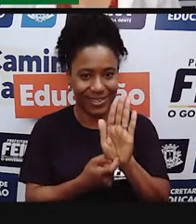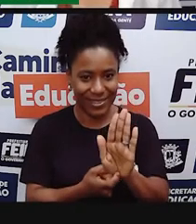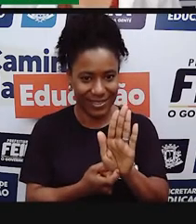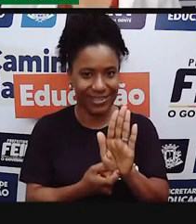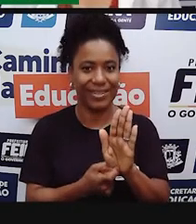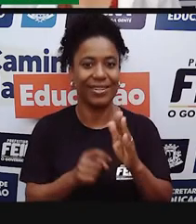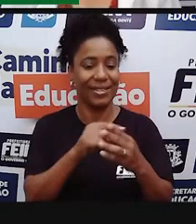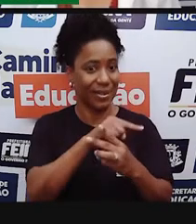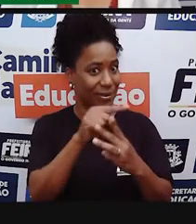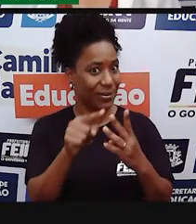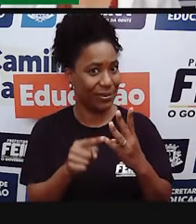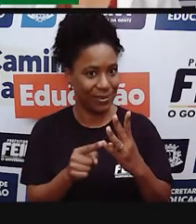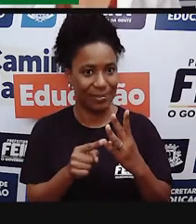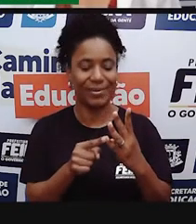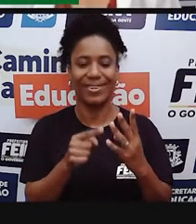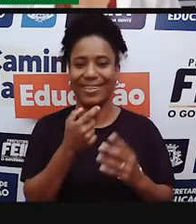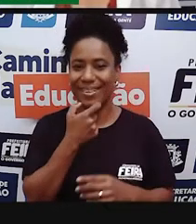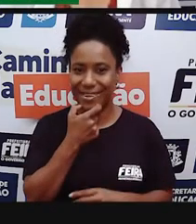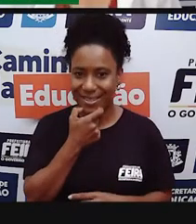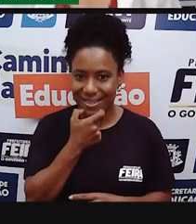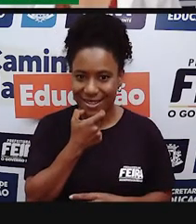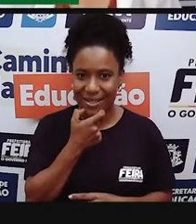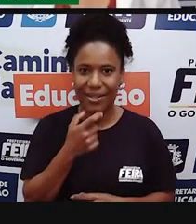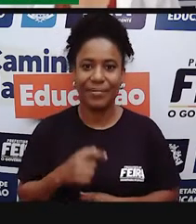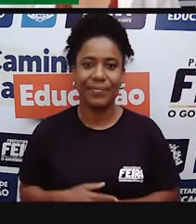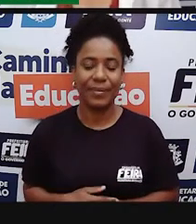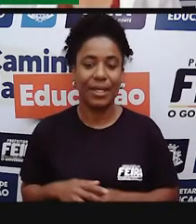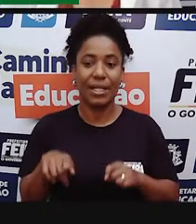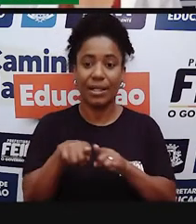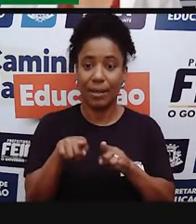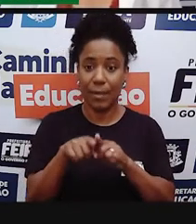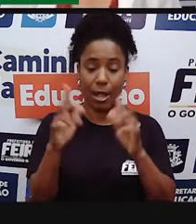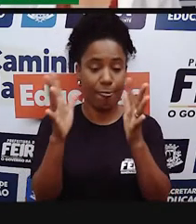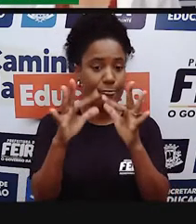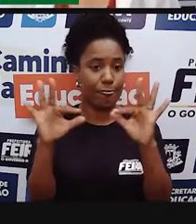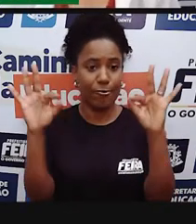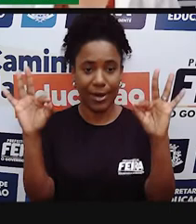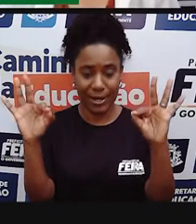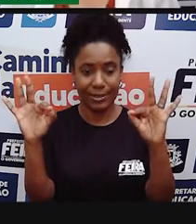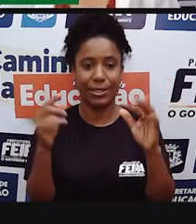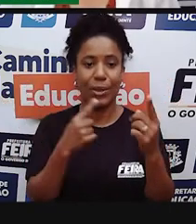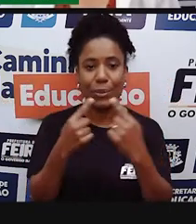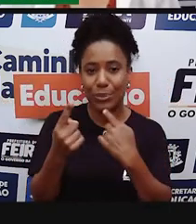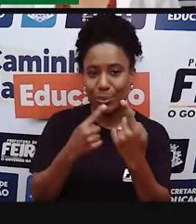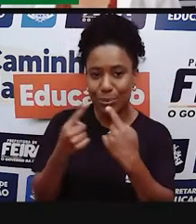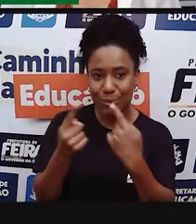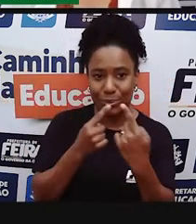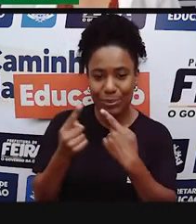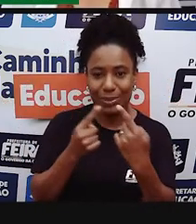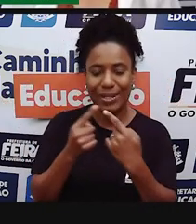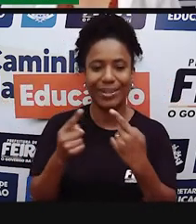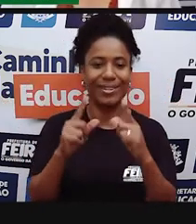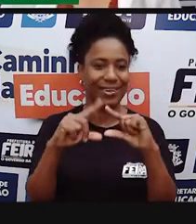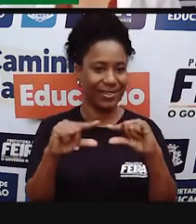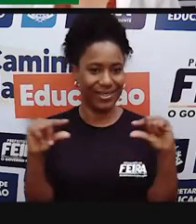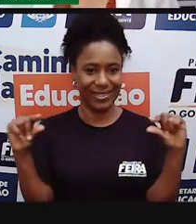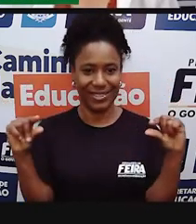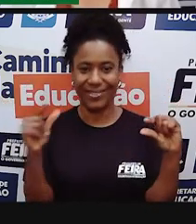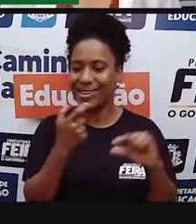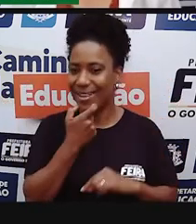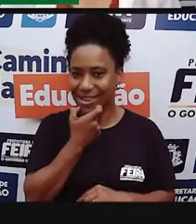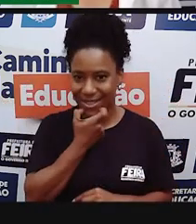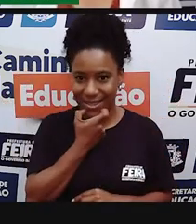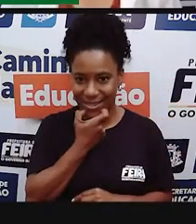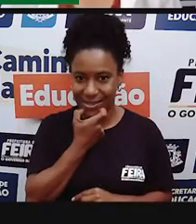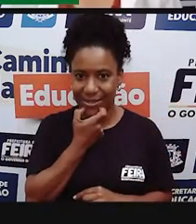zero em Deus e também construir frase diálogos e orações na língua inglesa